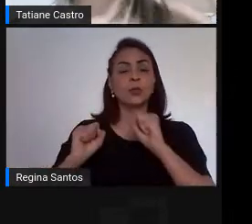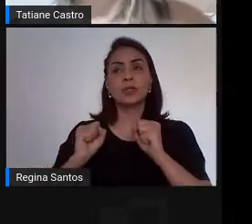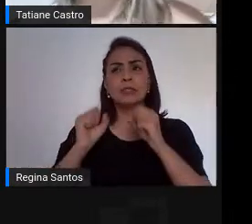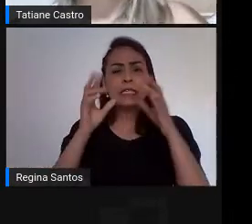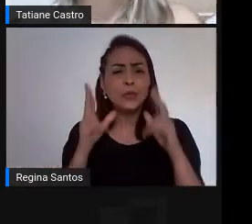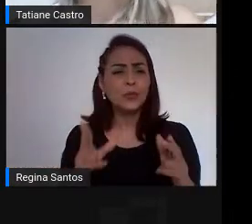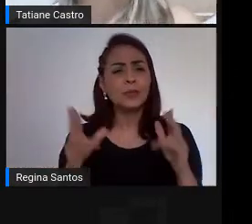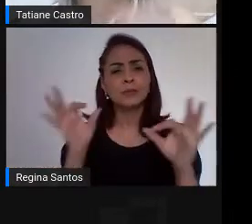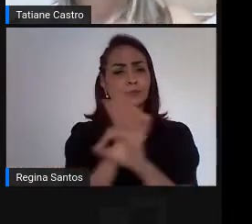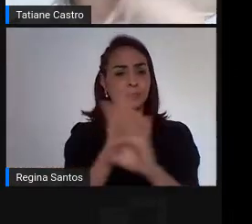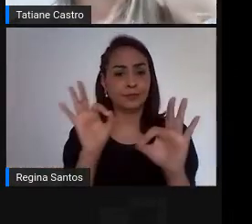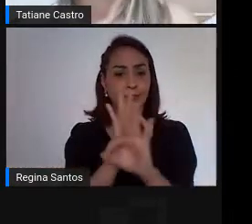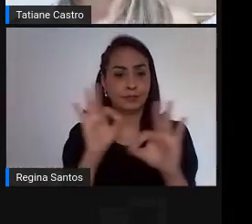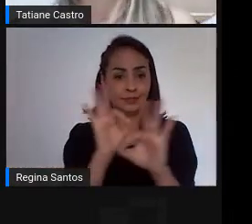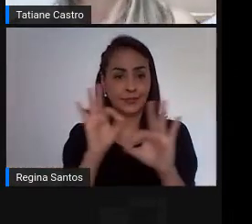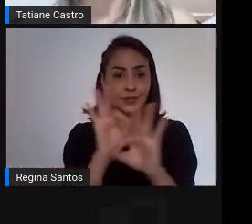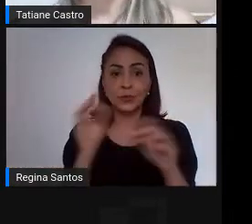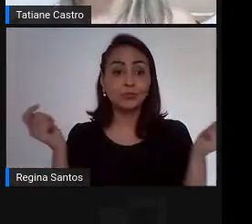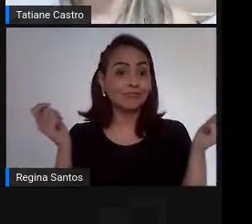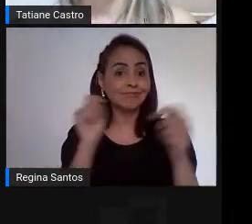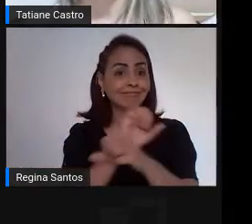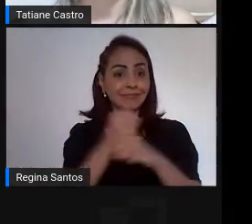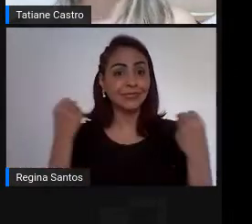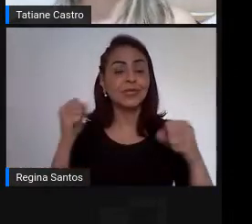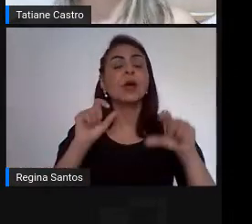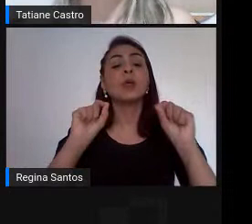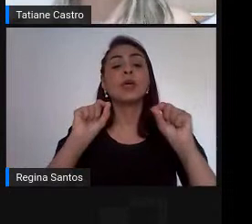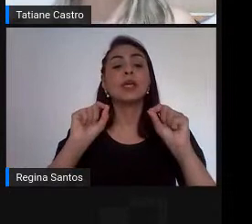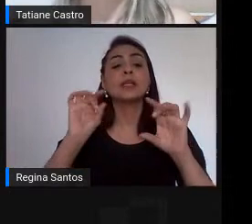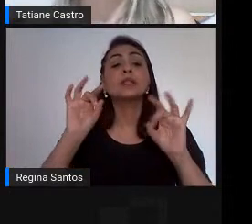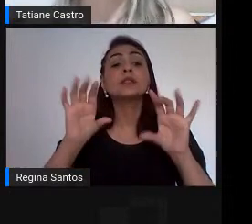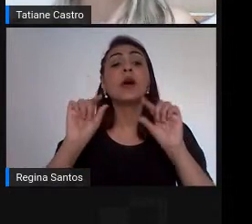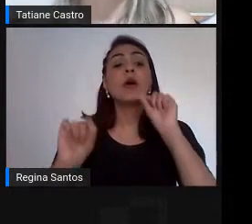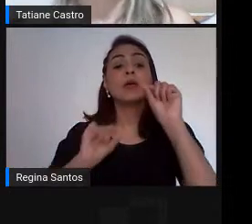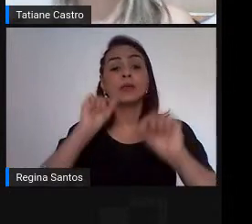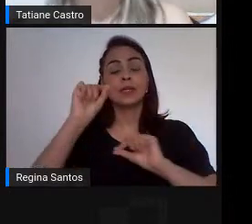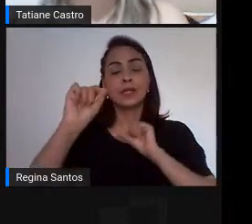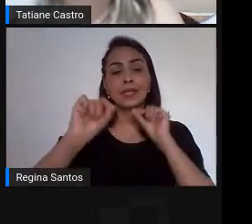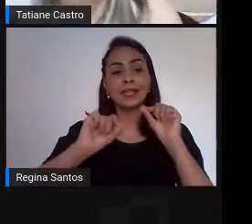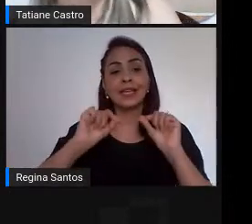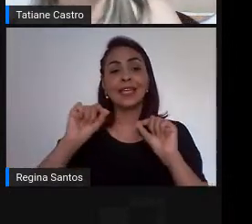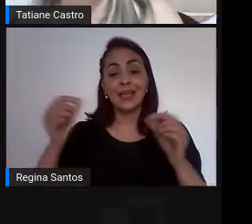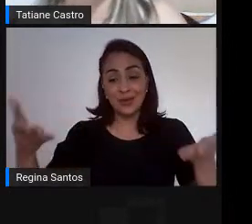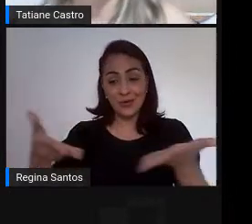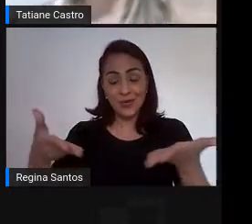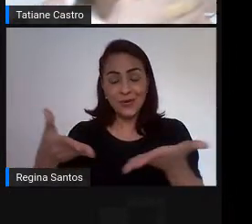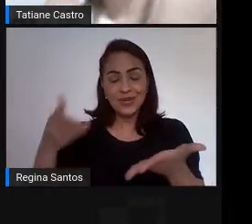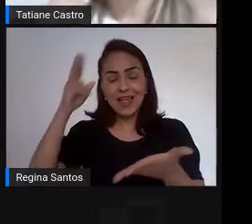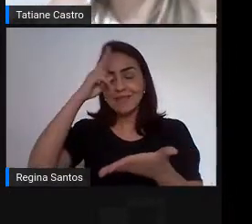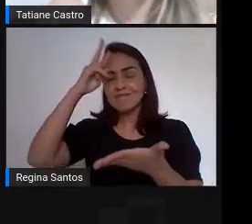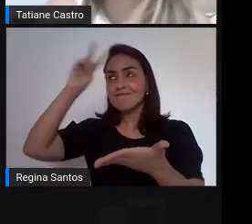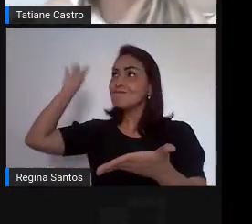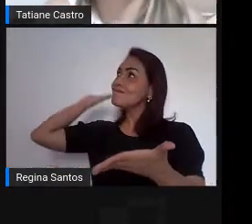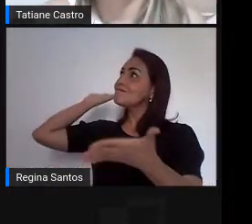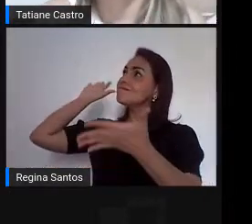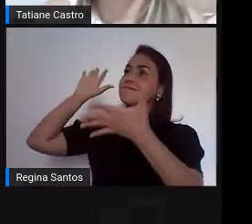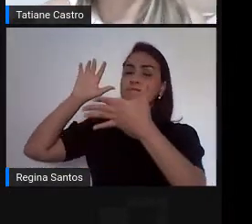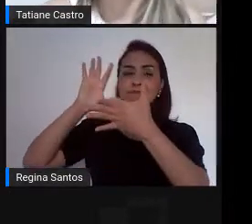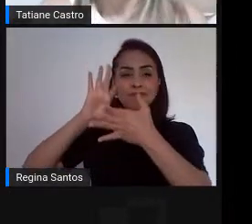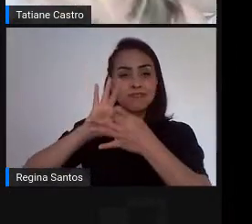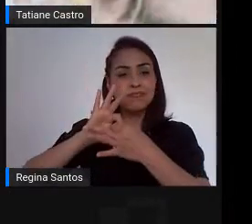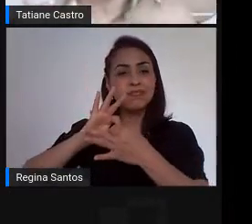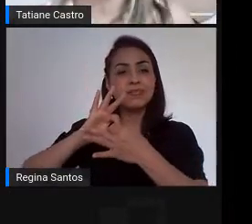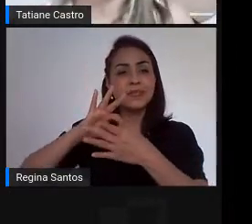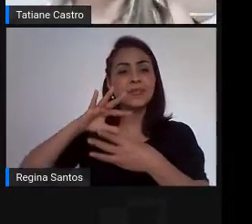mas ela, essa memória, ela é uma reconstrução a partir das imagens do presente. Então, os professores reconstruíram o vivido na década de